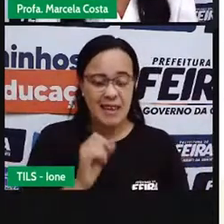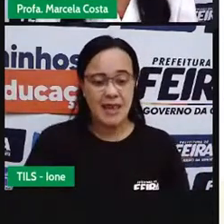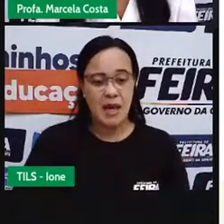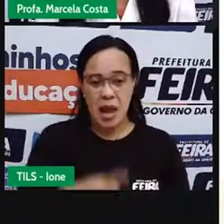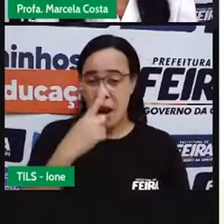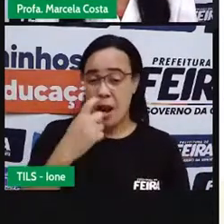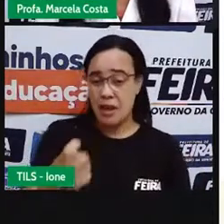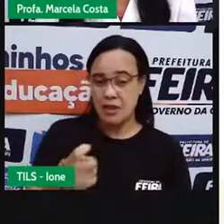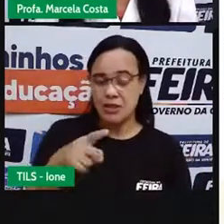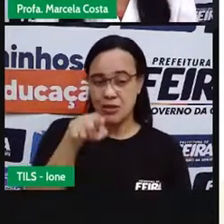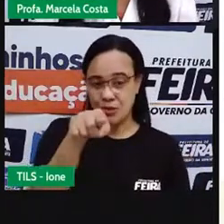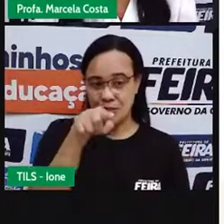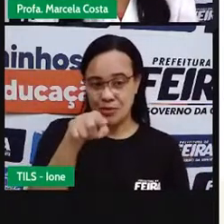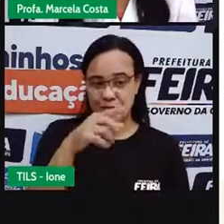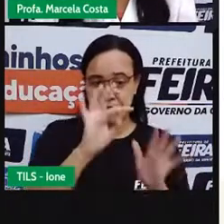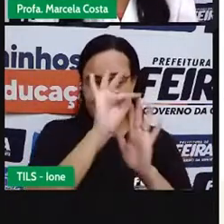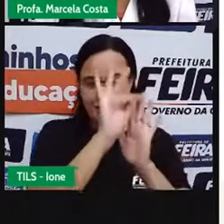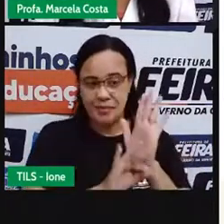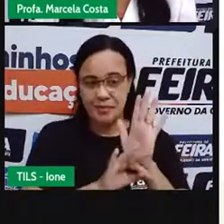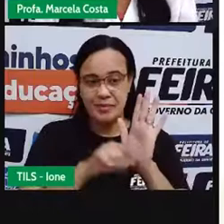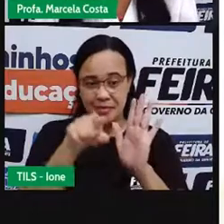O. Ó.